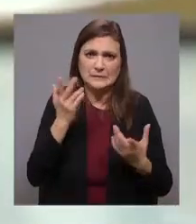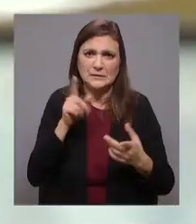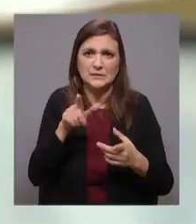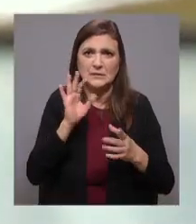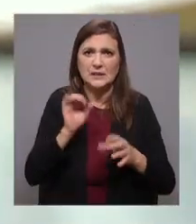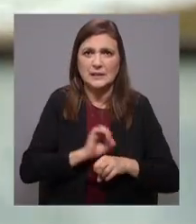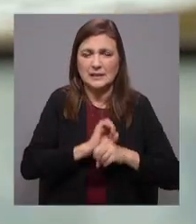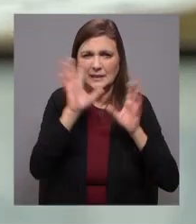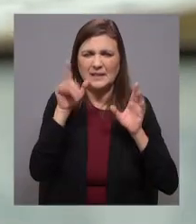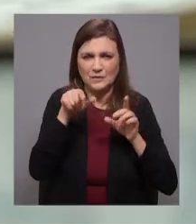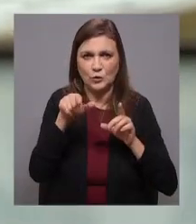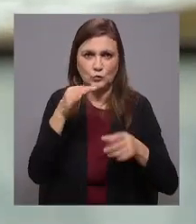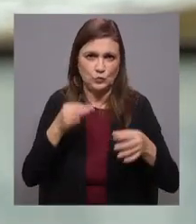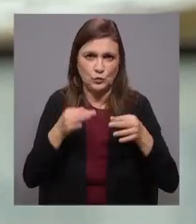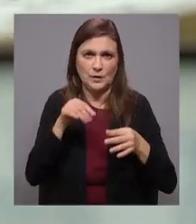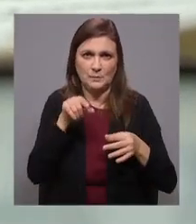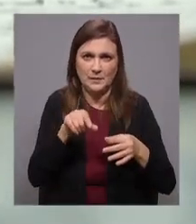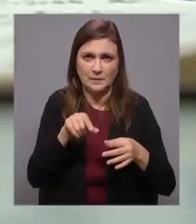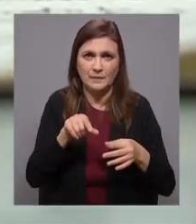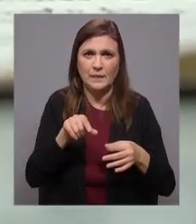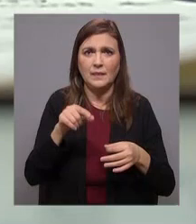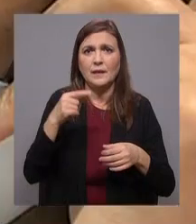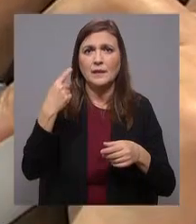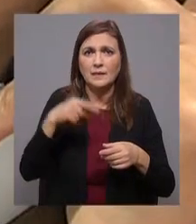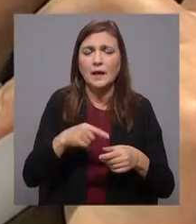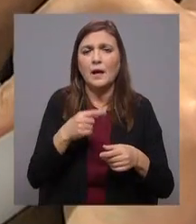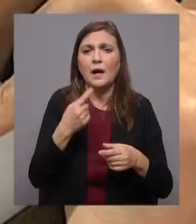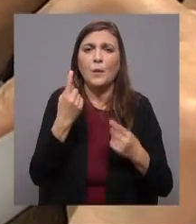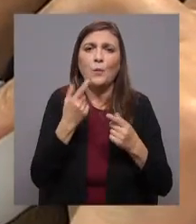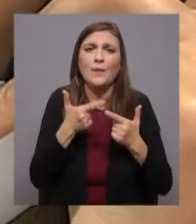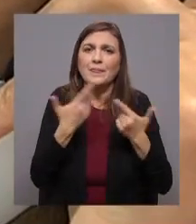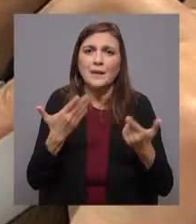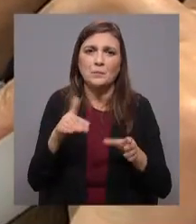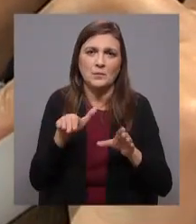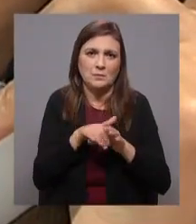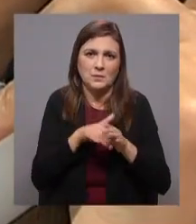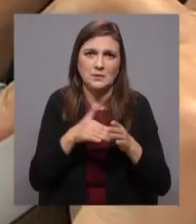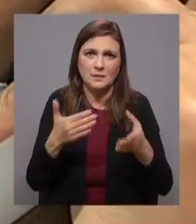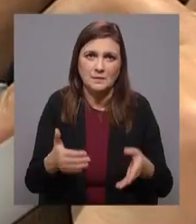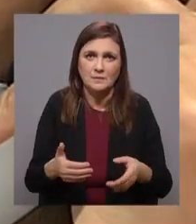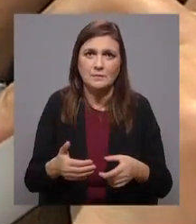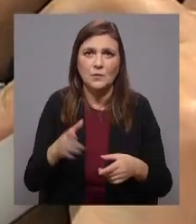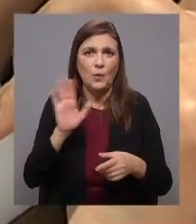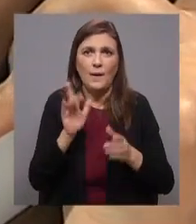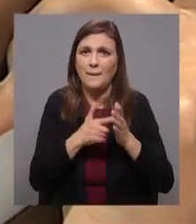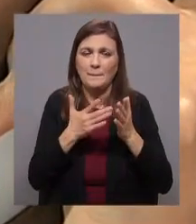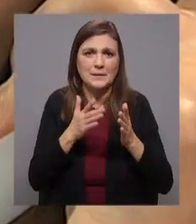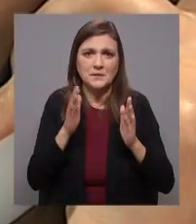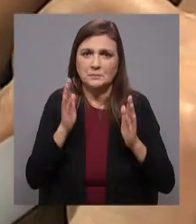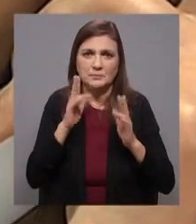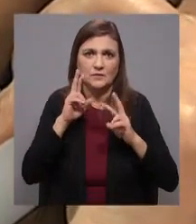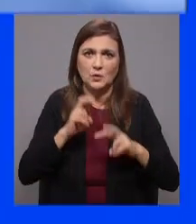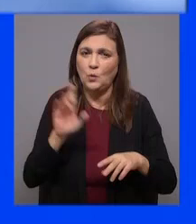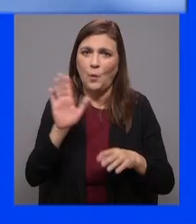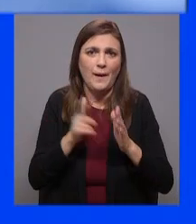claro a nível do julgamento tiveram algum tipo de participação. Não é preciso ser investigador,